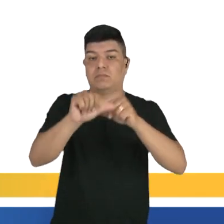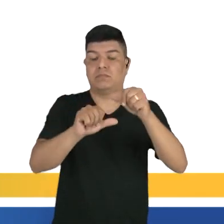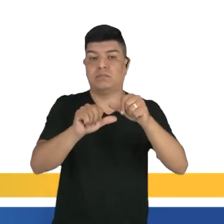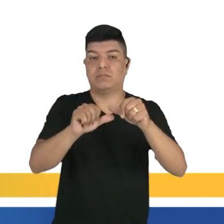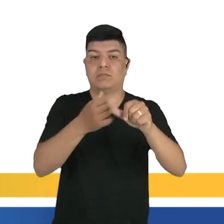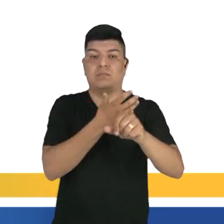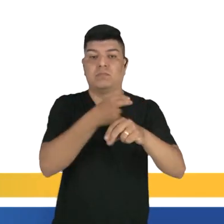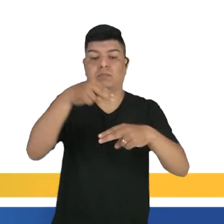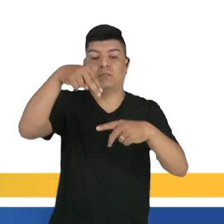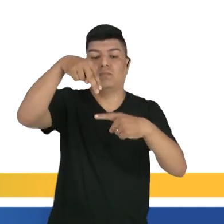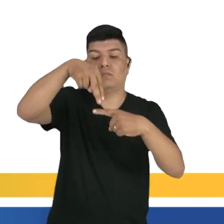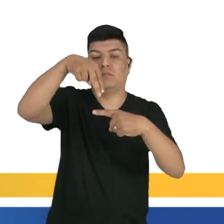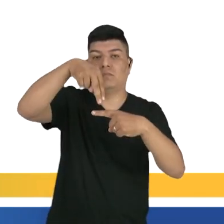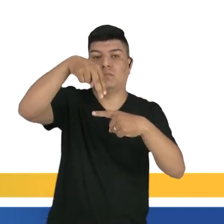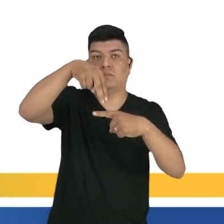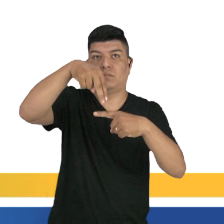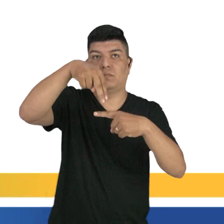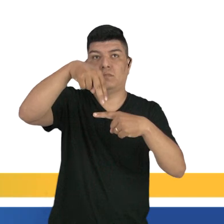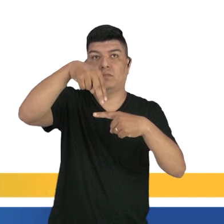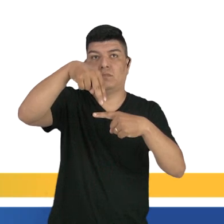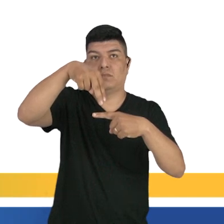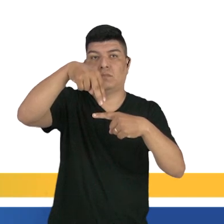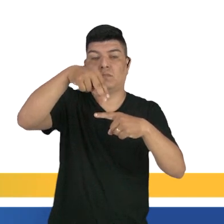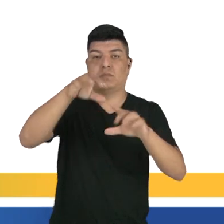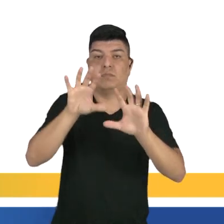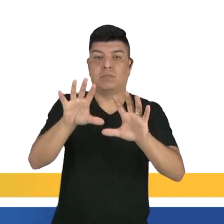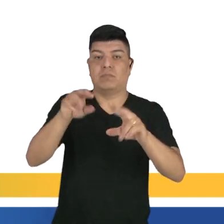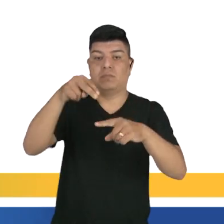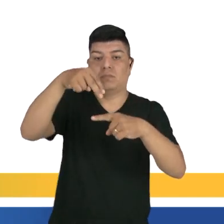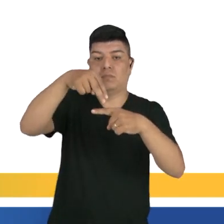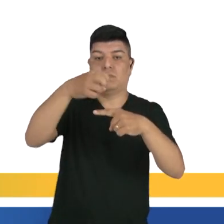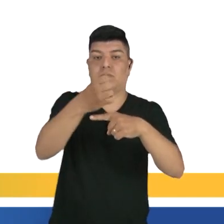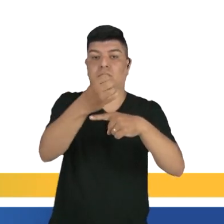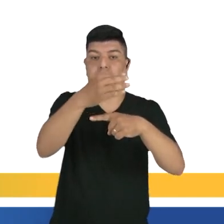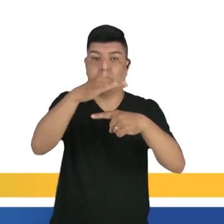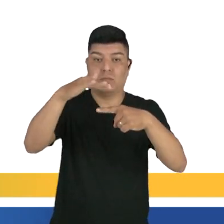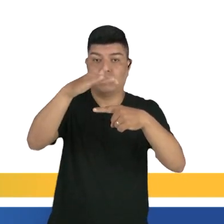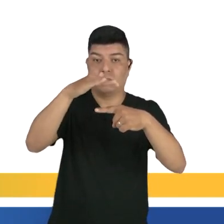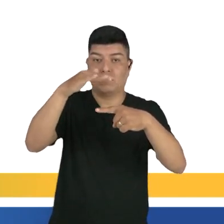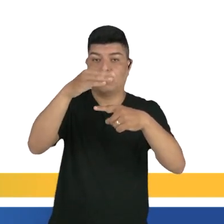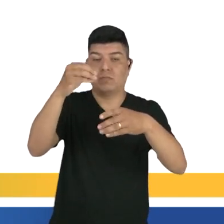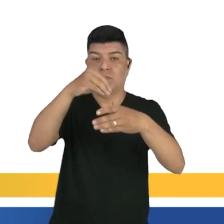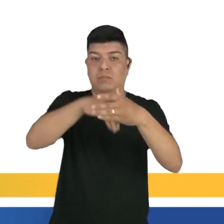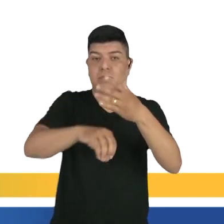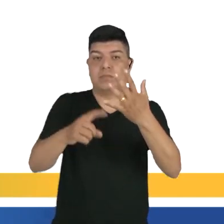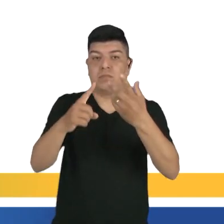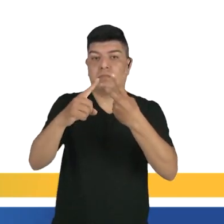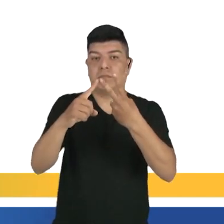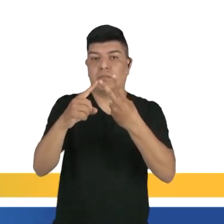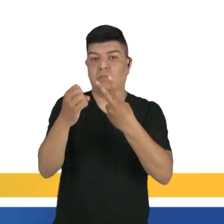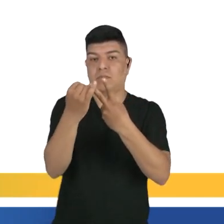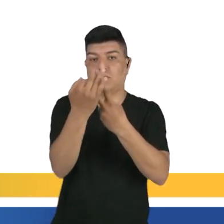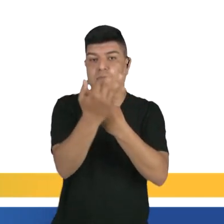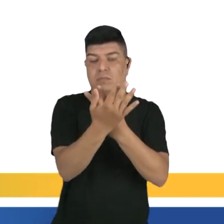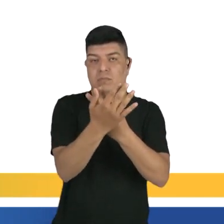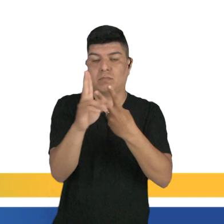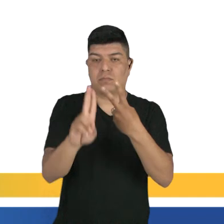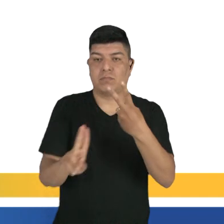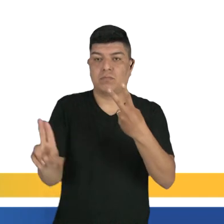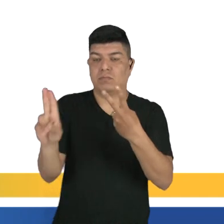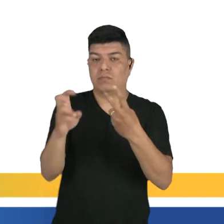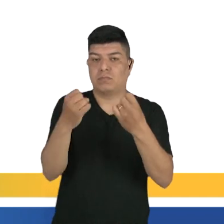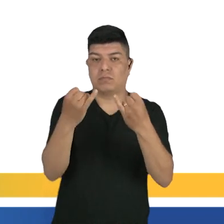e o numerador, né, vira ali, no caso, o expoente da potência dentro do radical. Então, usando